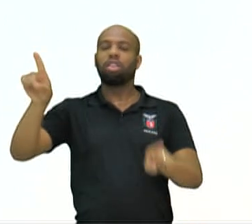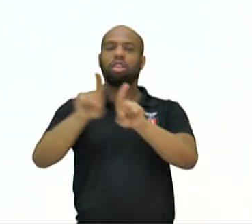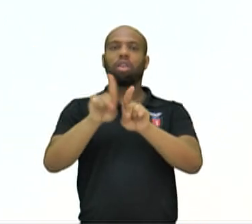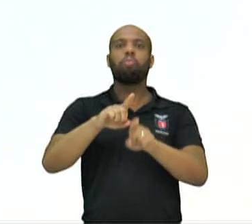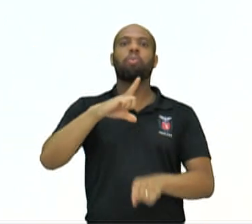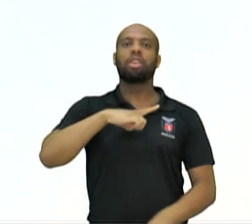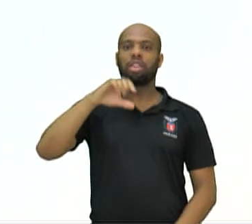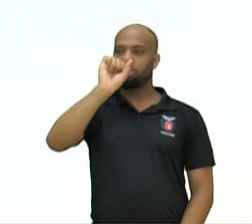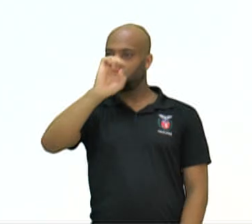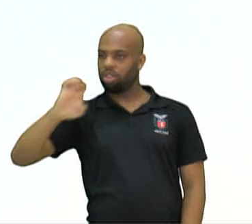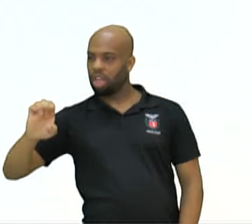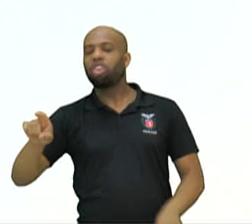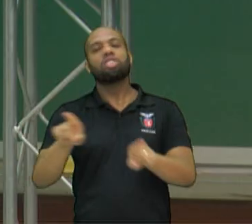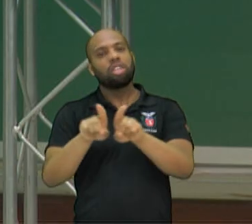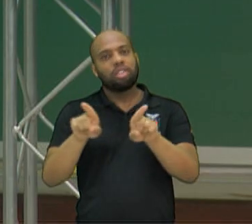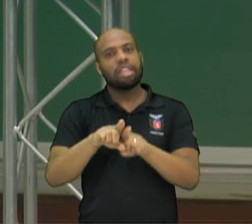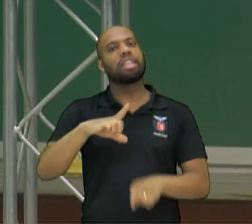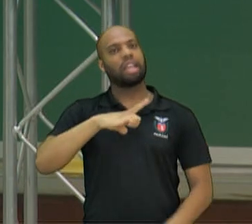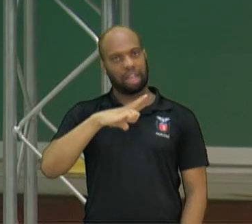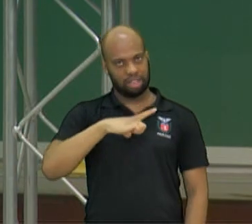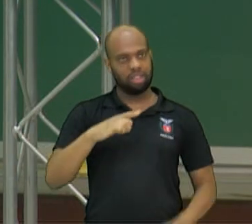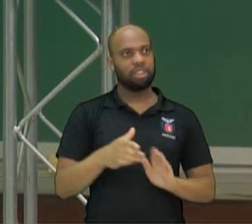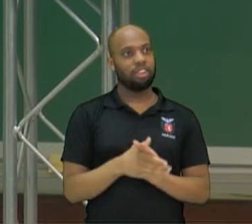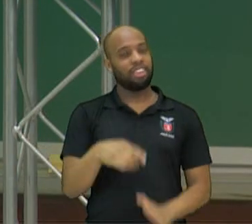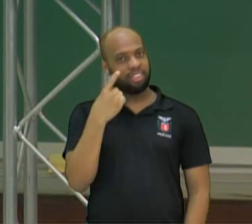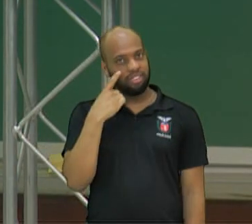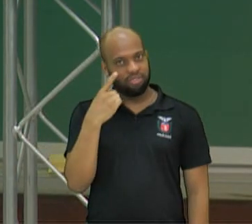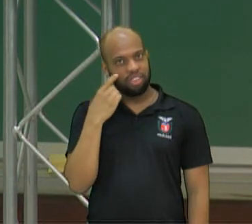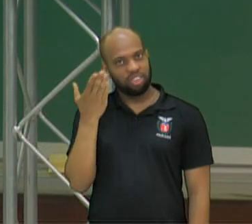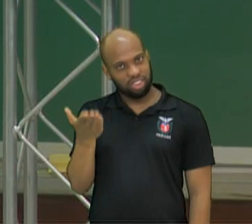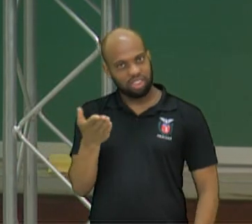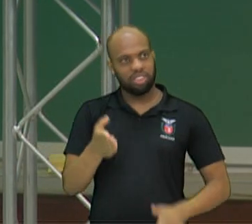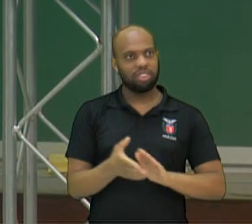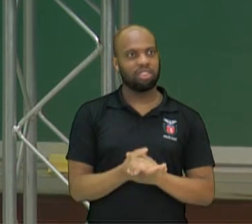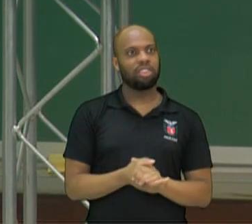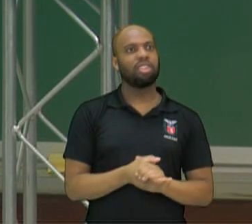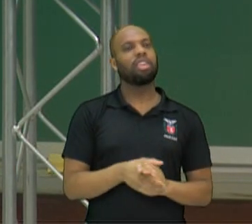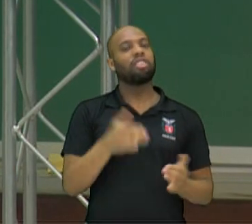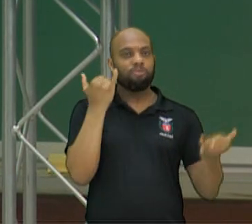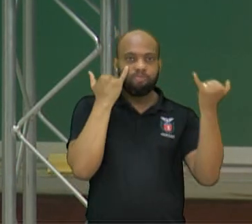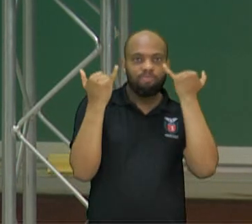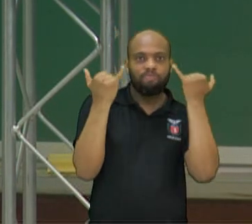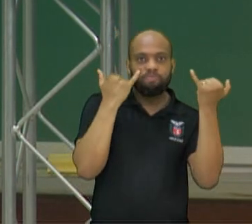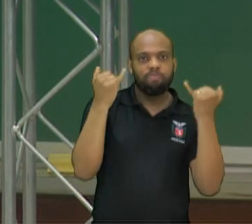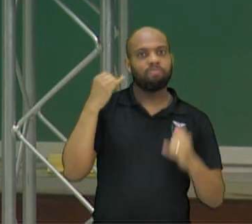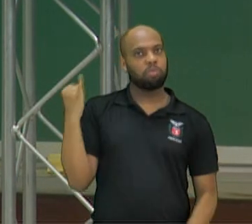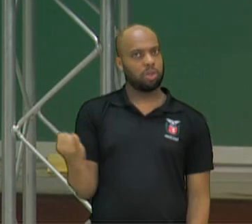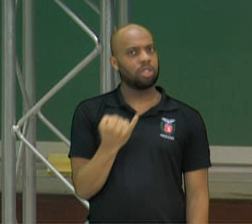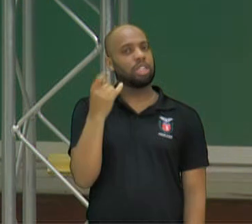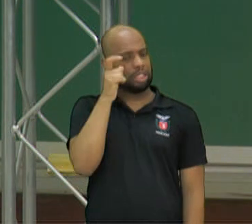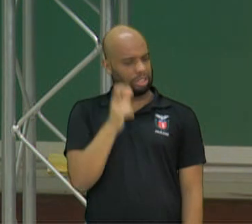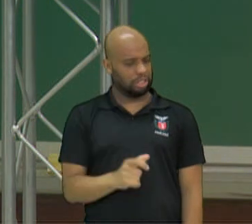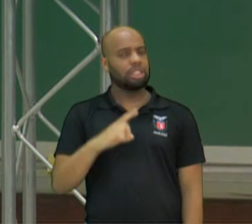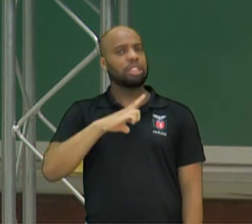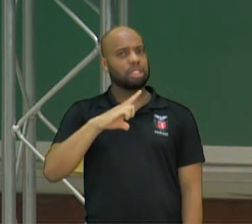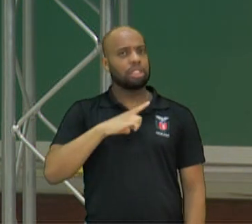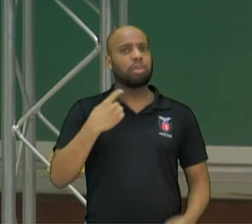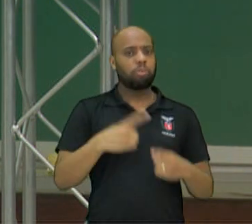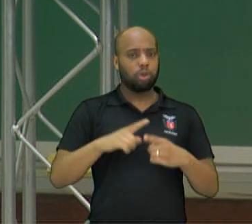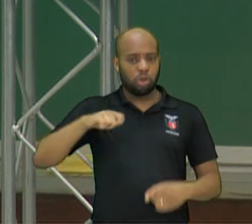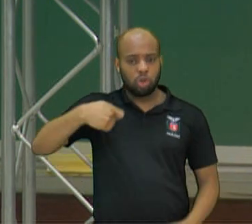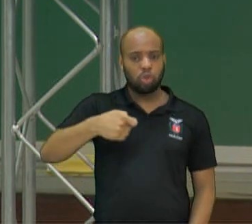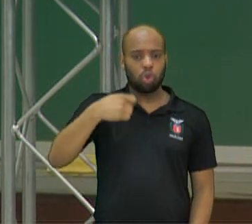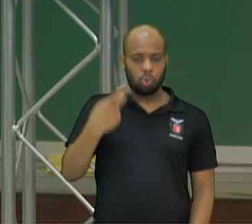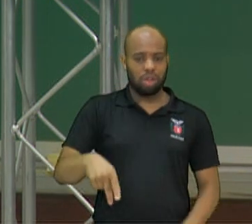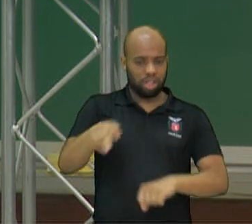e Sudeste. Vejam só, turma, que informação muito interessante a respeito